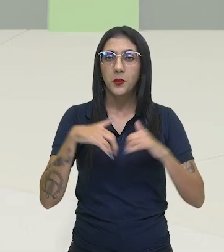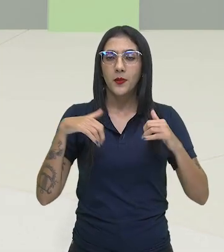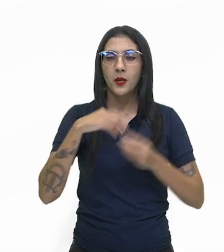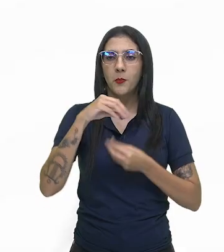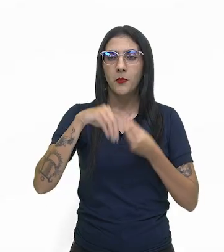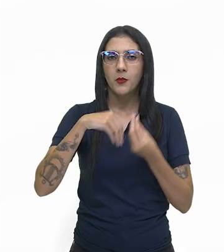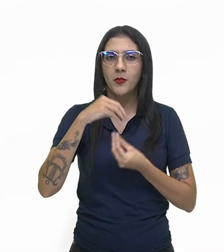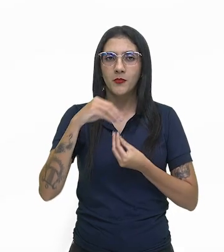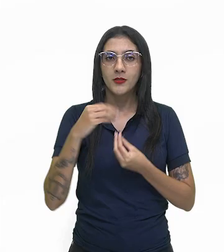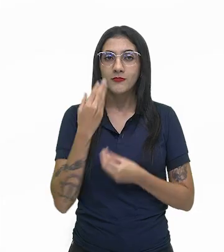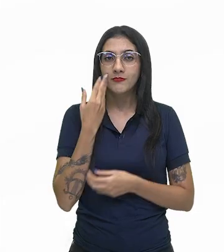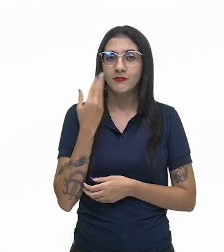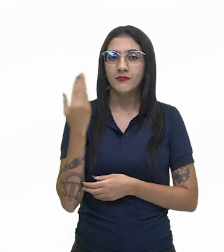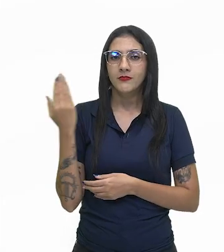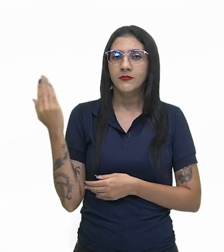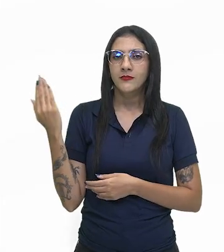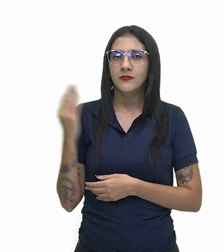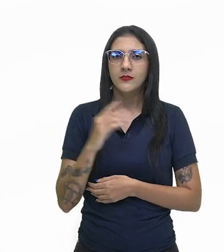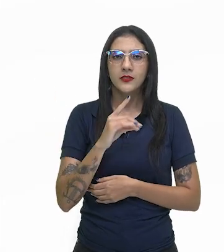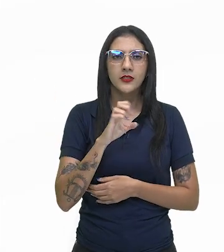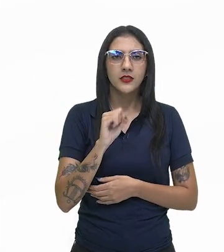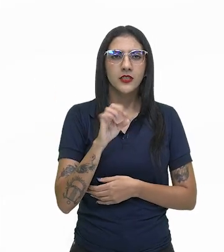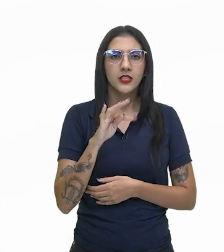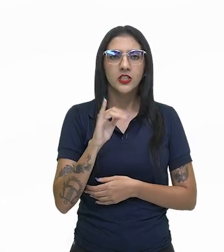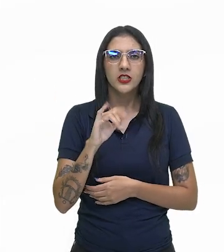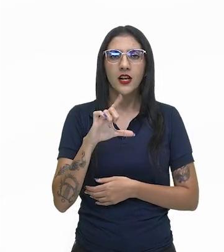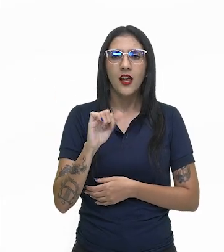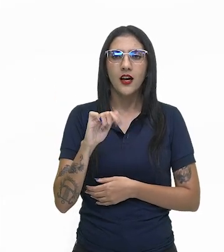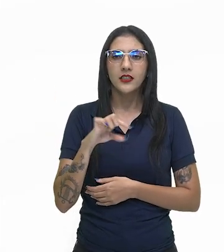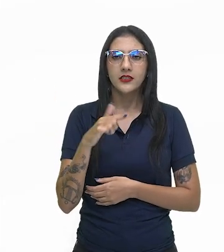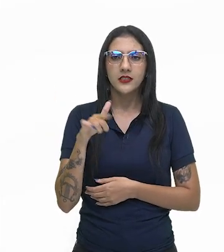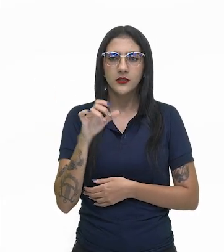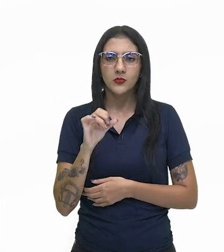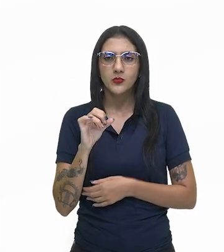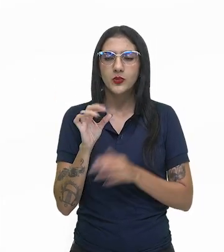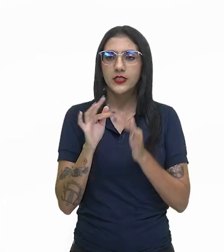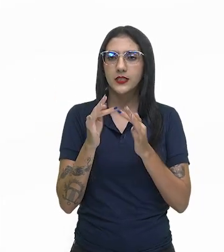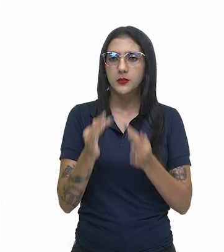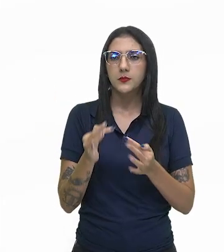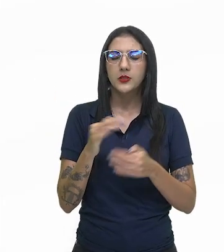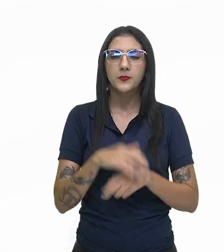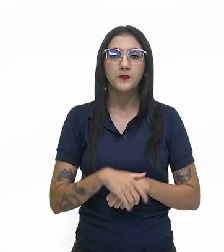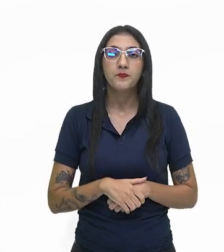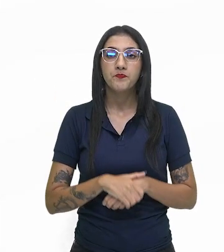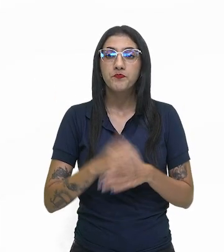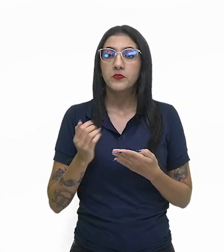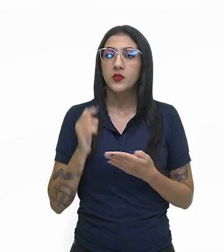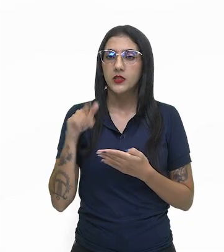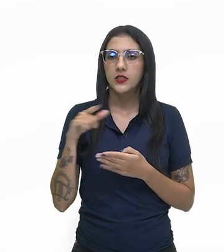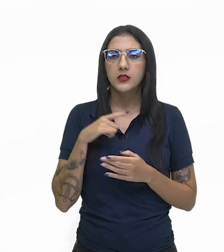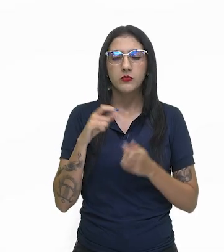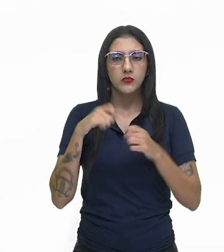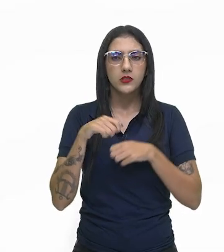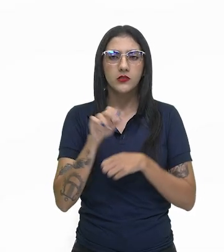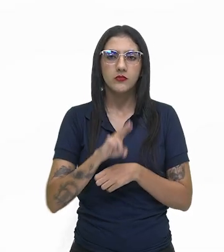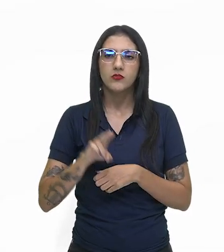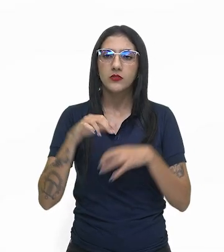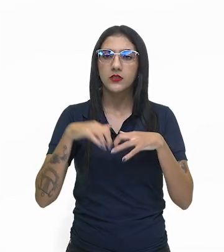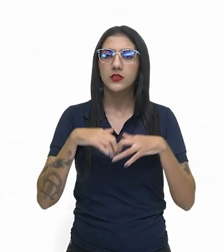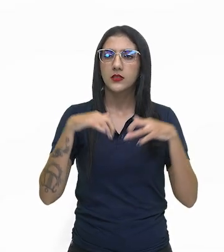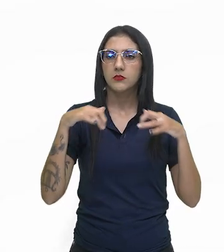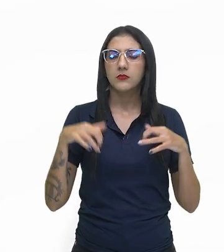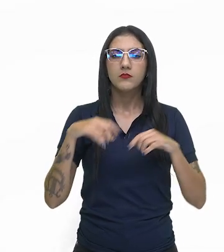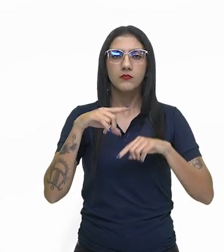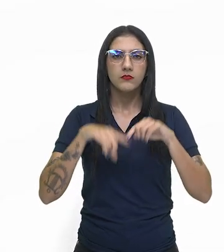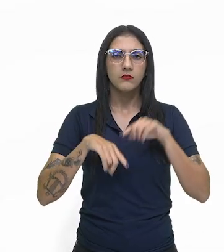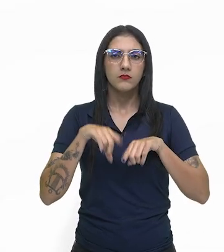destilação simples. A destilação simples, ele é o método que a gente utiliza para separar os componentes de